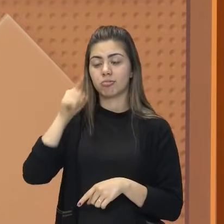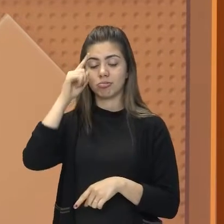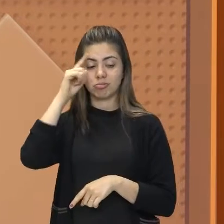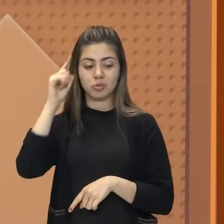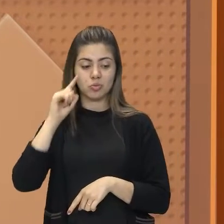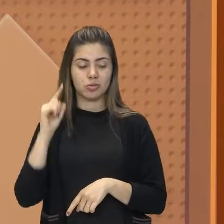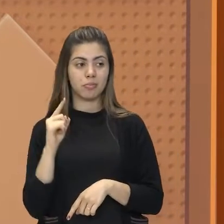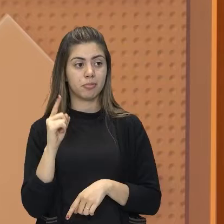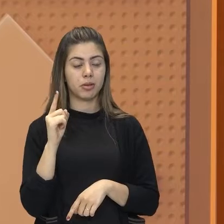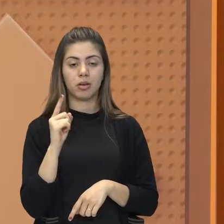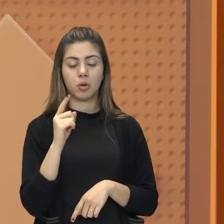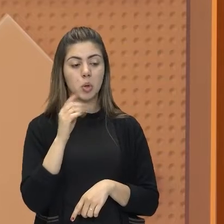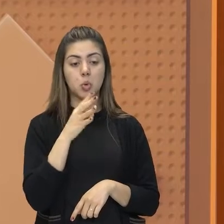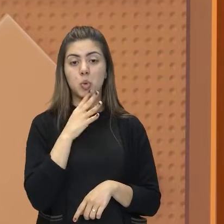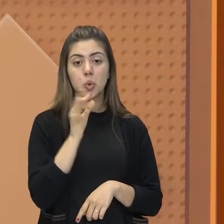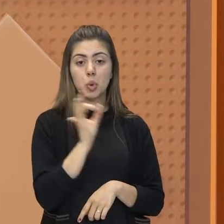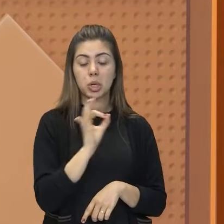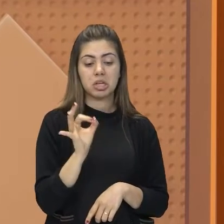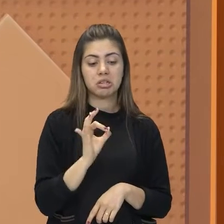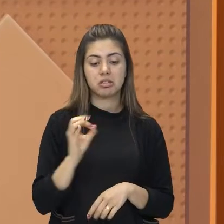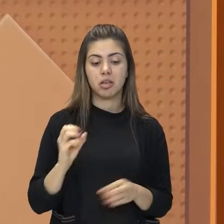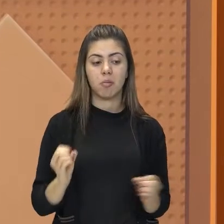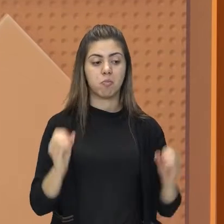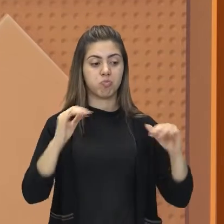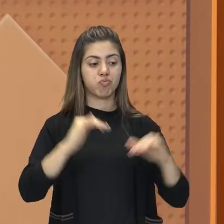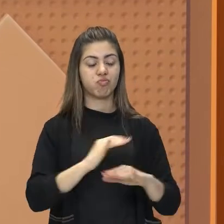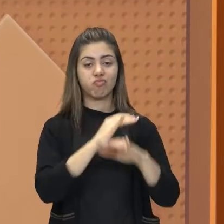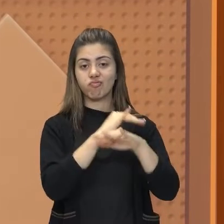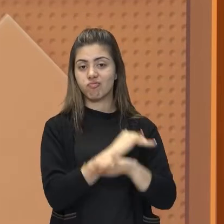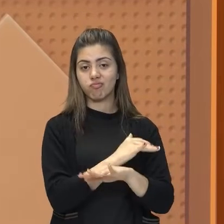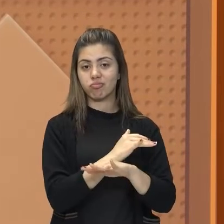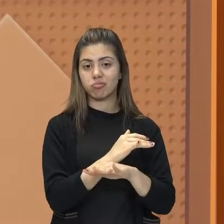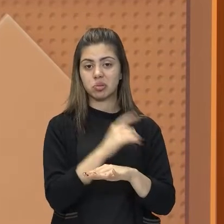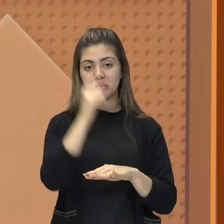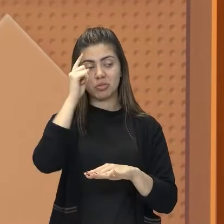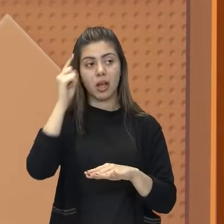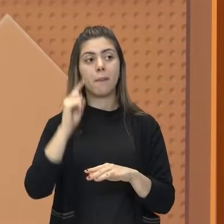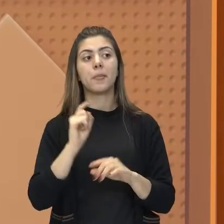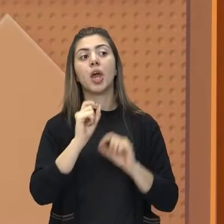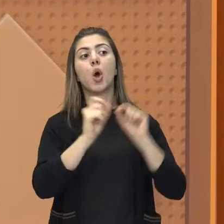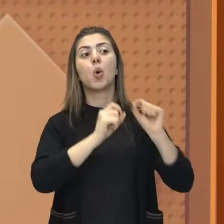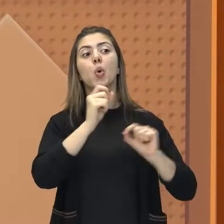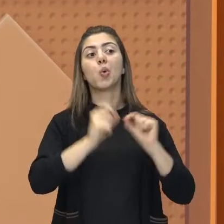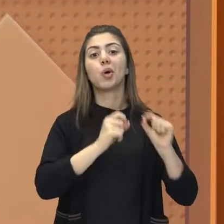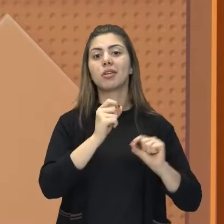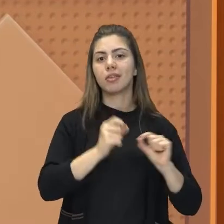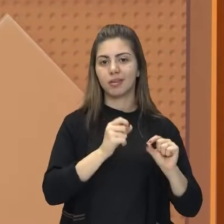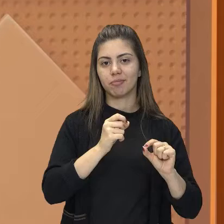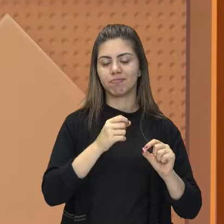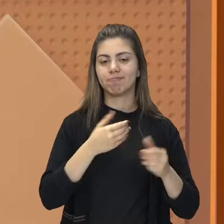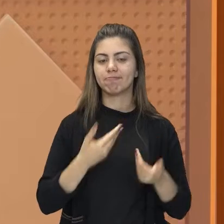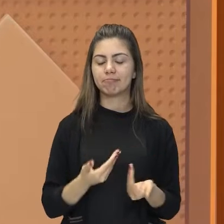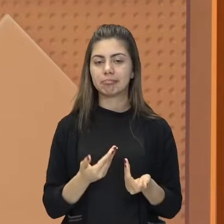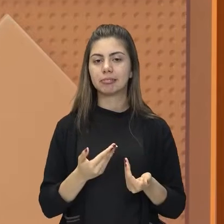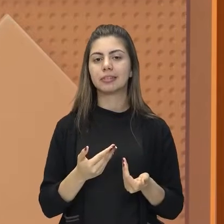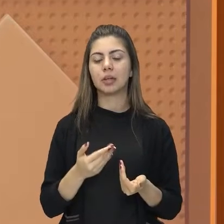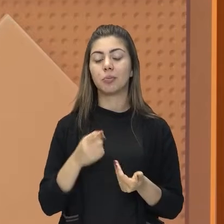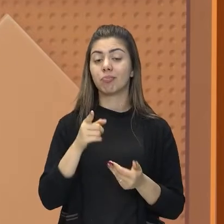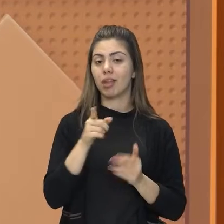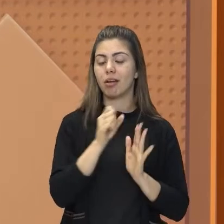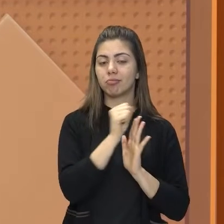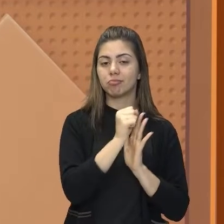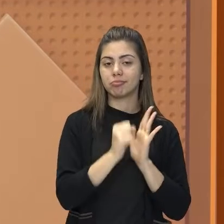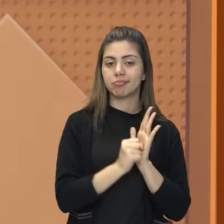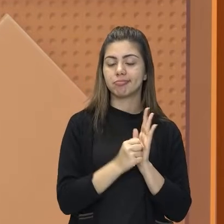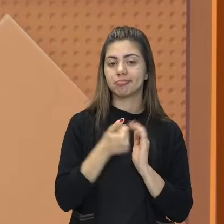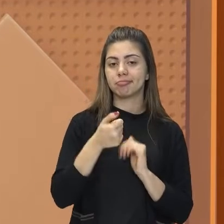o que vai fazer os europeus a se lançarem ao mar, a se lançarem a essa aventura? Então, ali no século